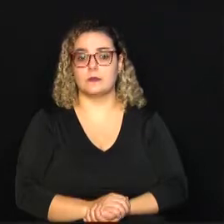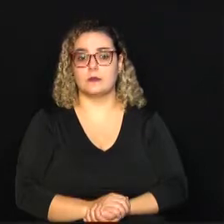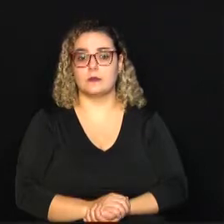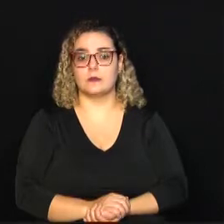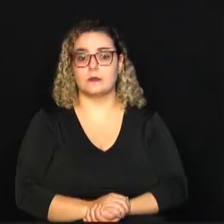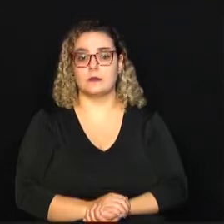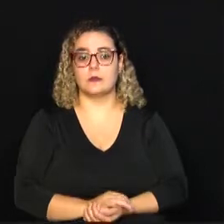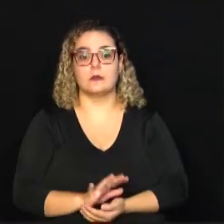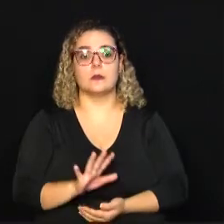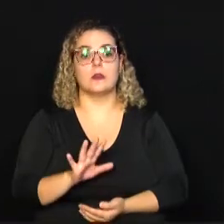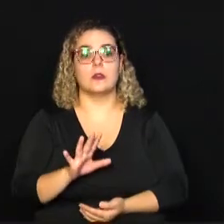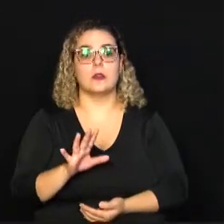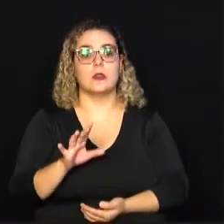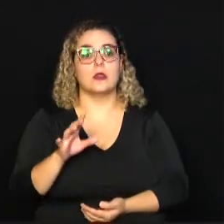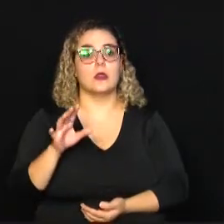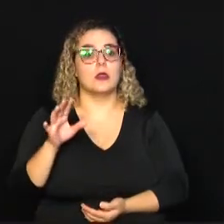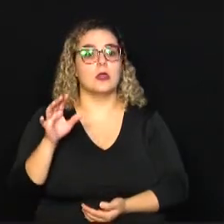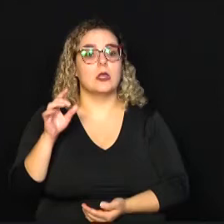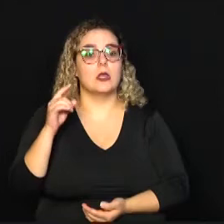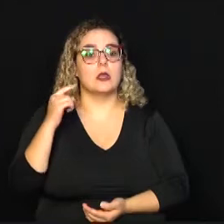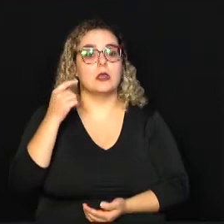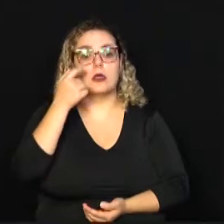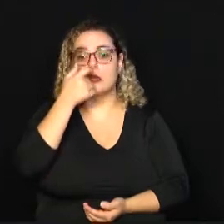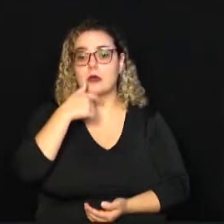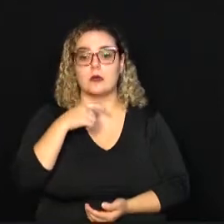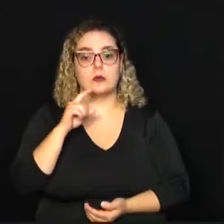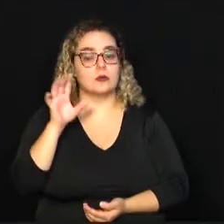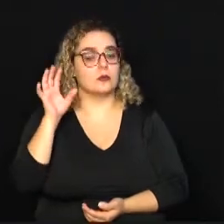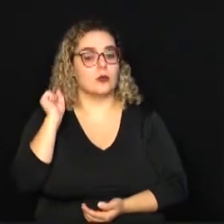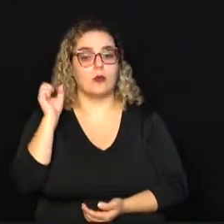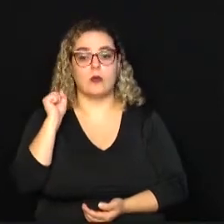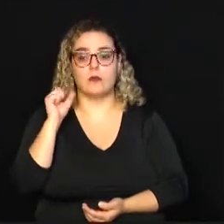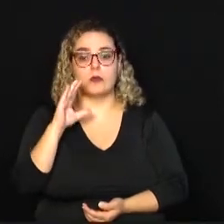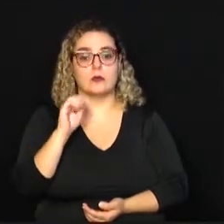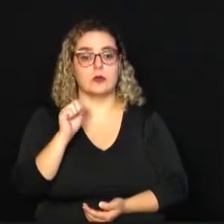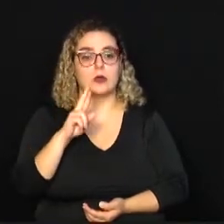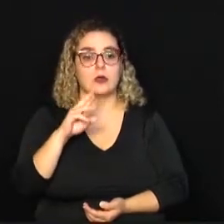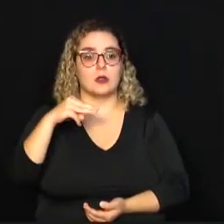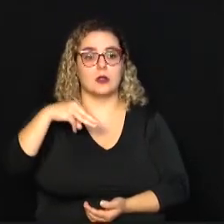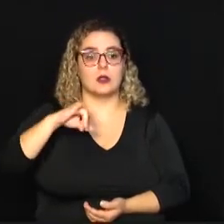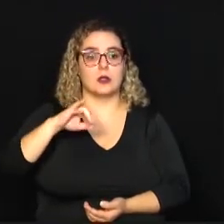Eu não estou ouvindo a Carminha, gente. O som dela está ativado?